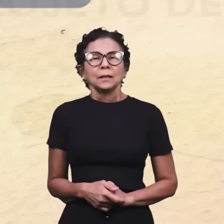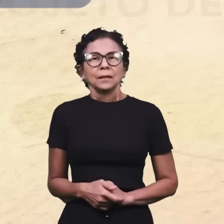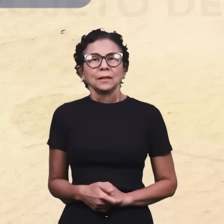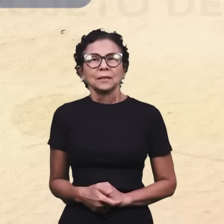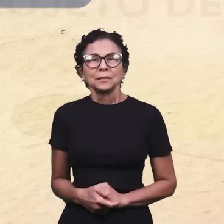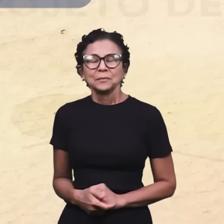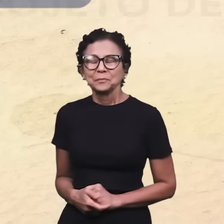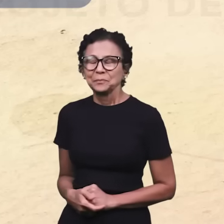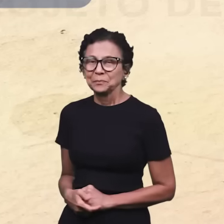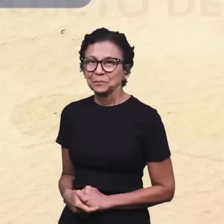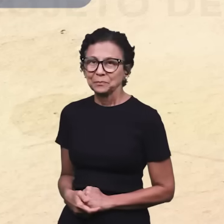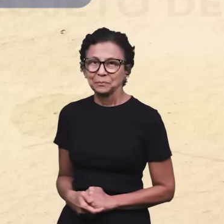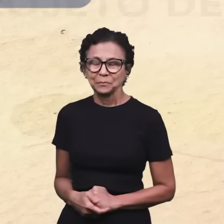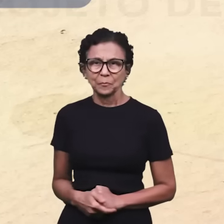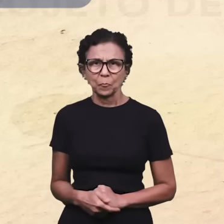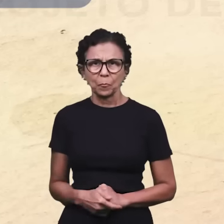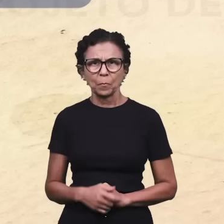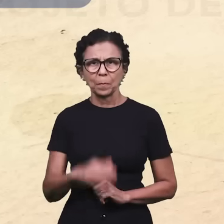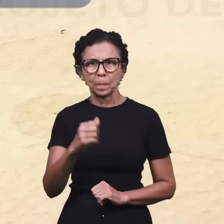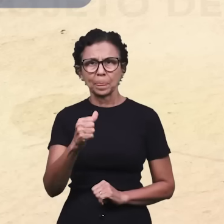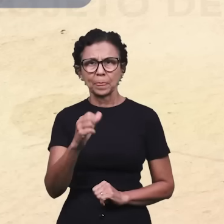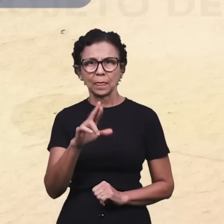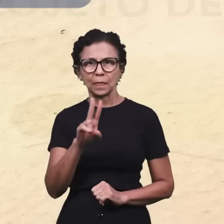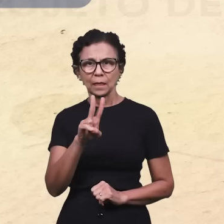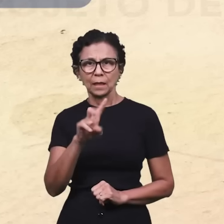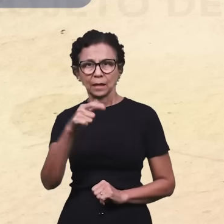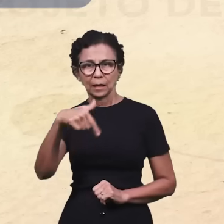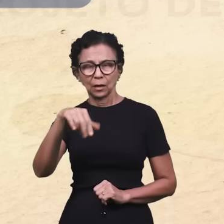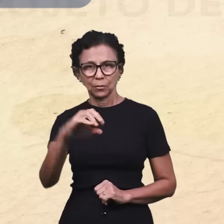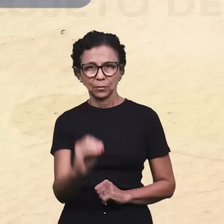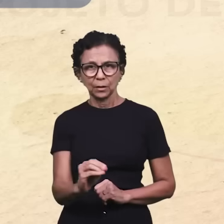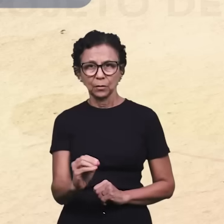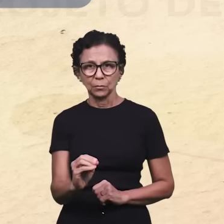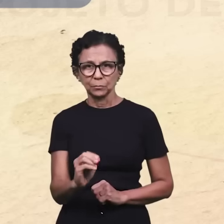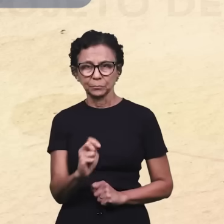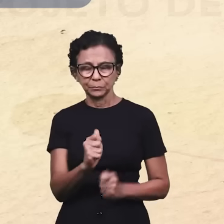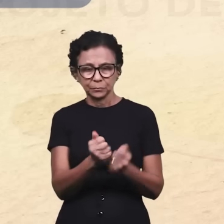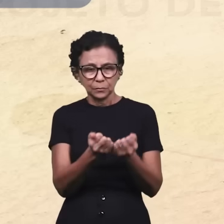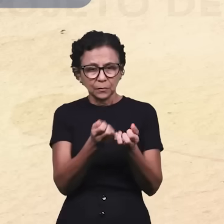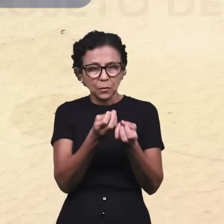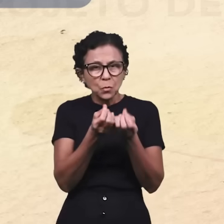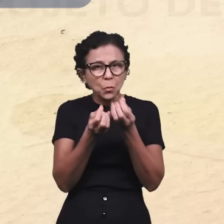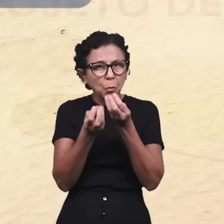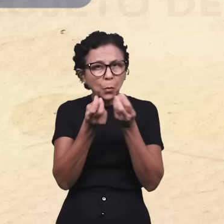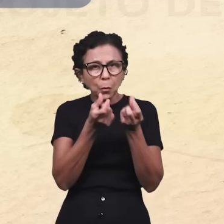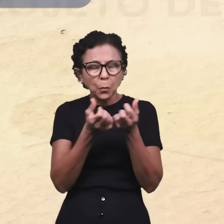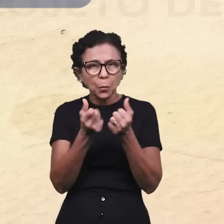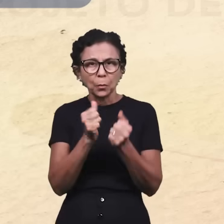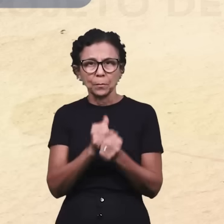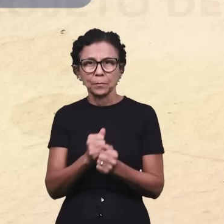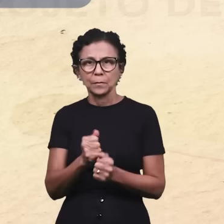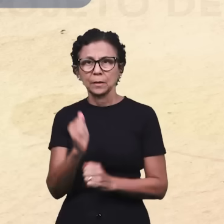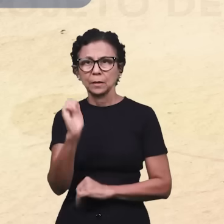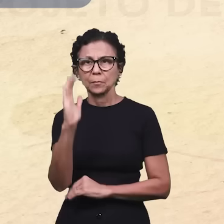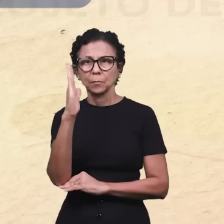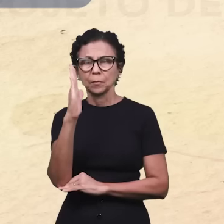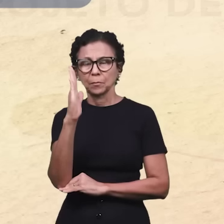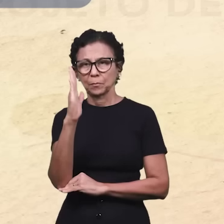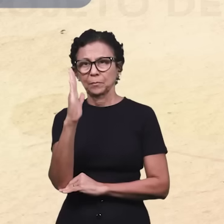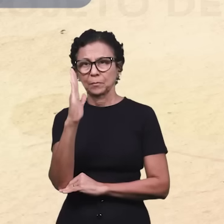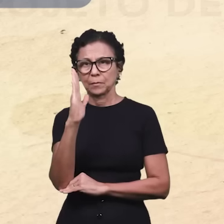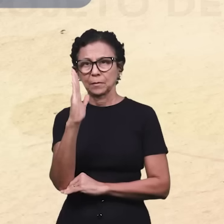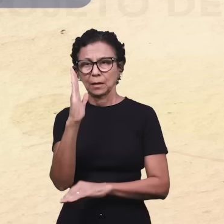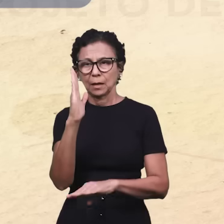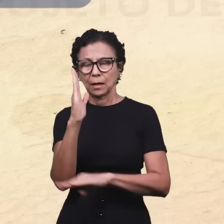para o borralho, para a brasa, e a lenha para o fogo, assim é o homem contencioso,